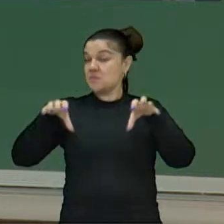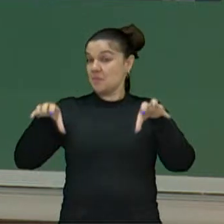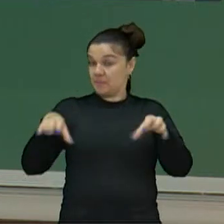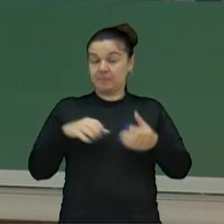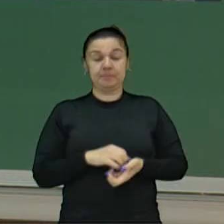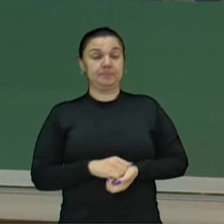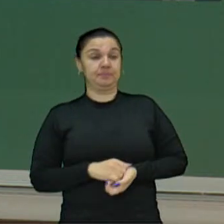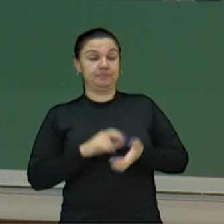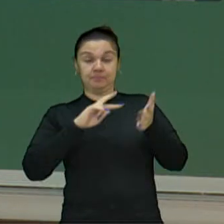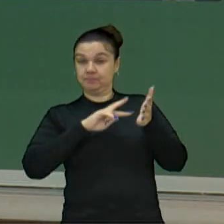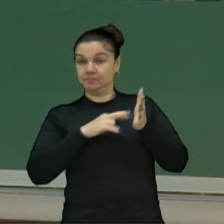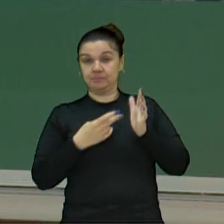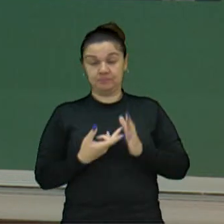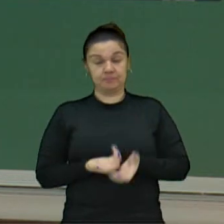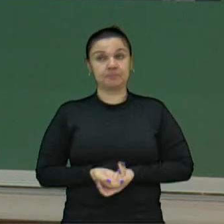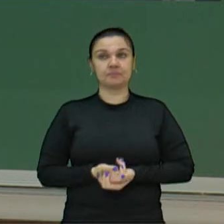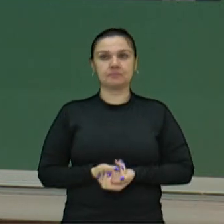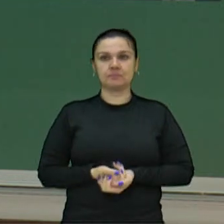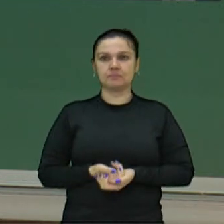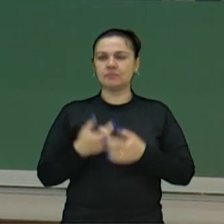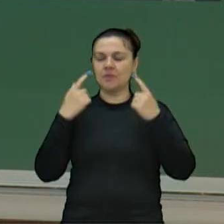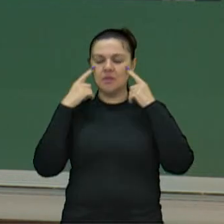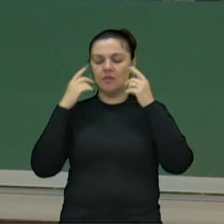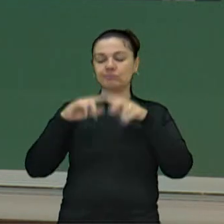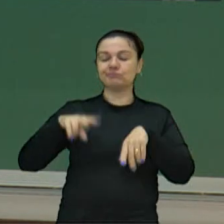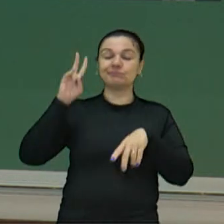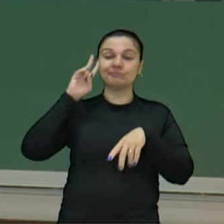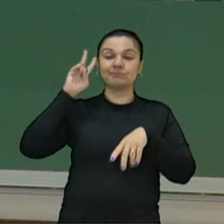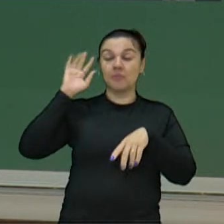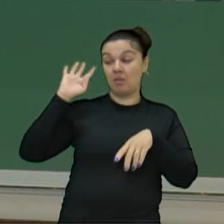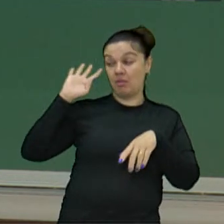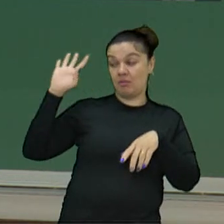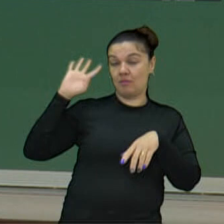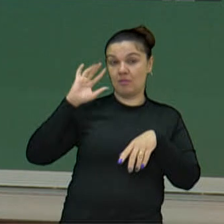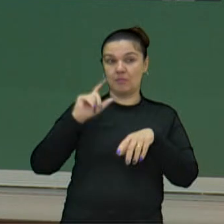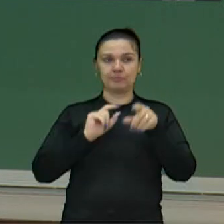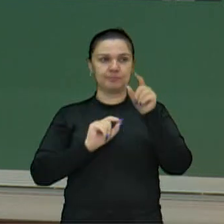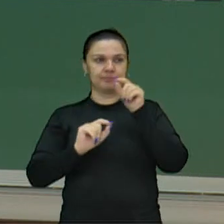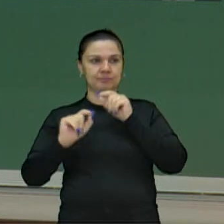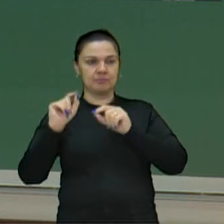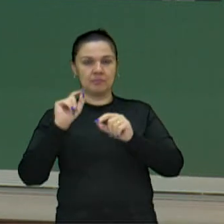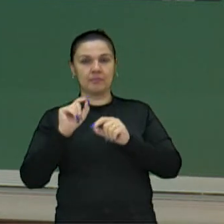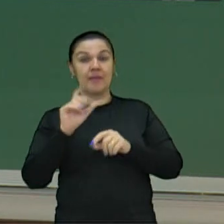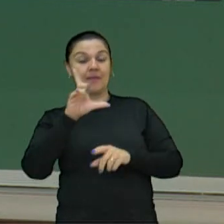caso, né? Então é só a gente lembrar do pensamento